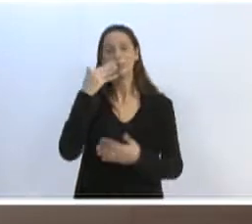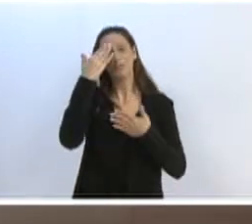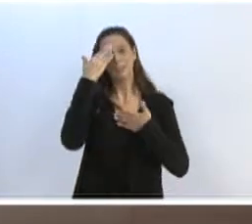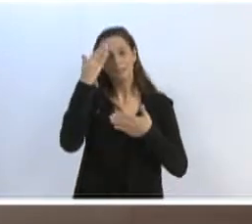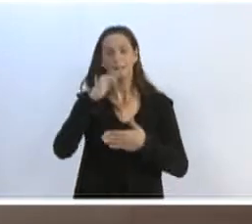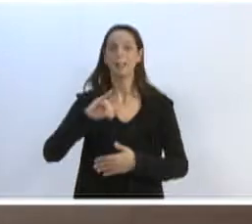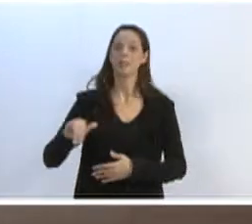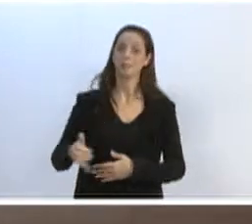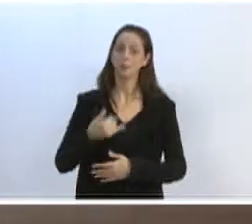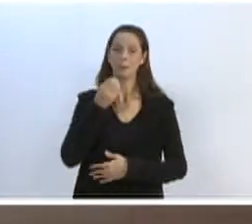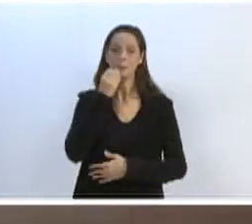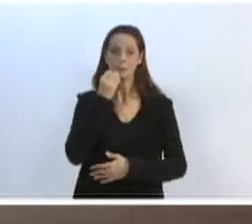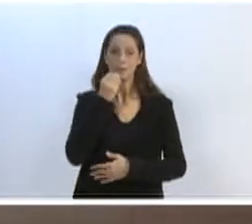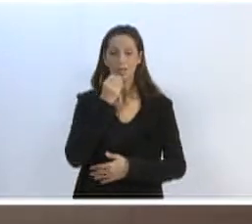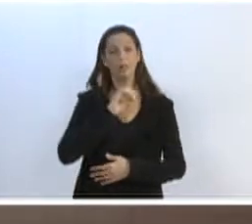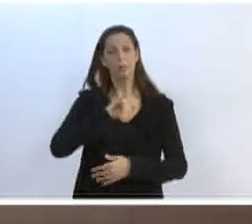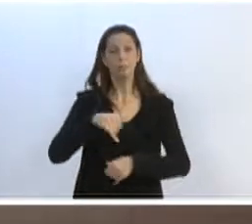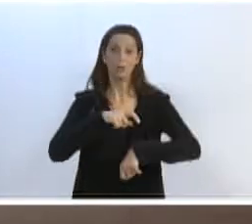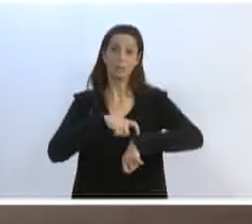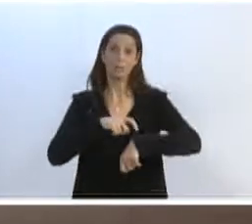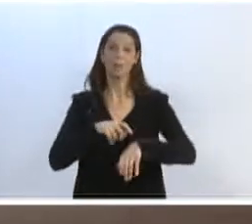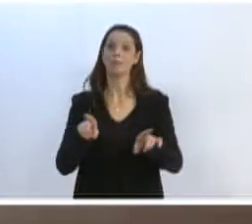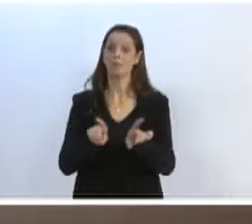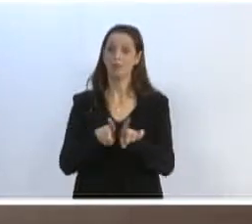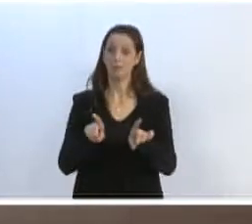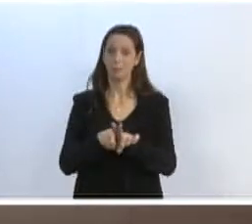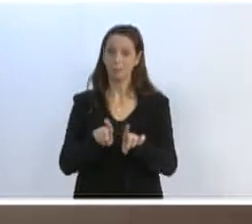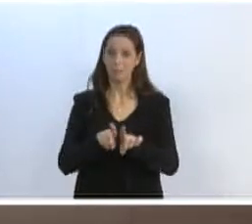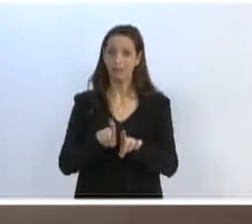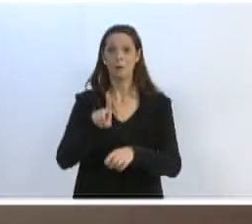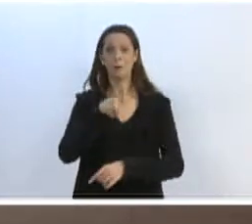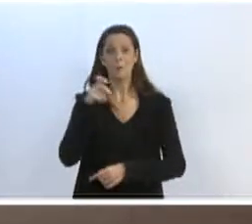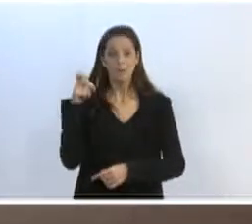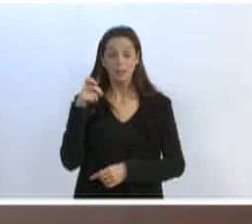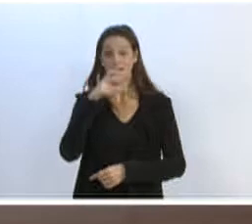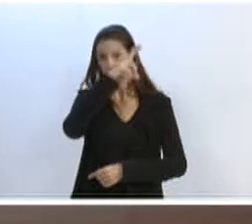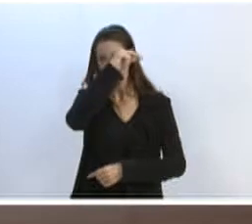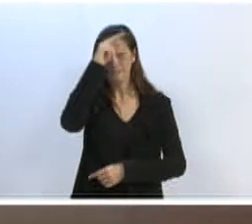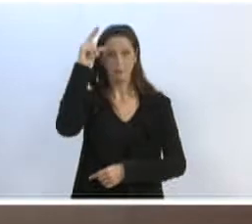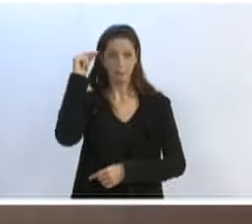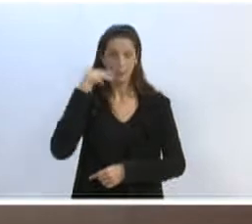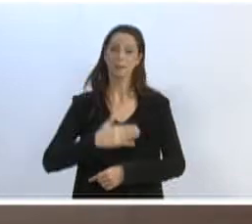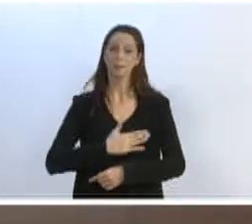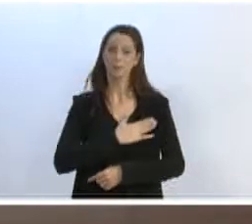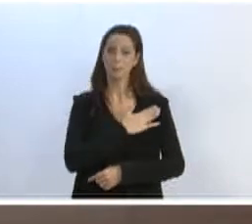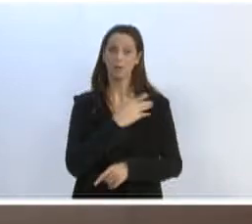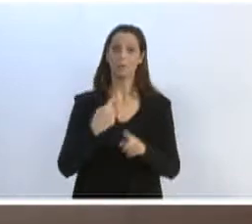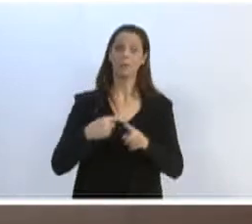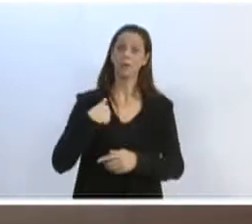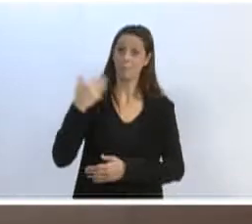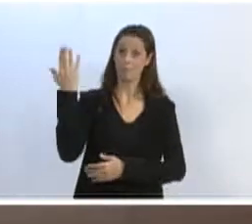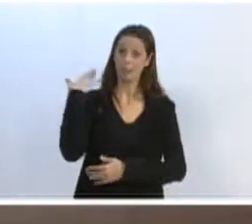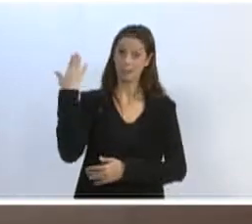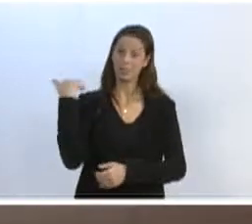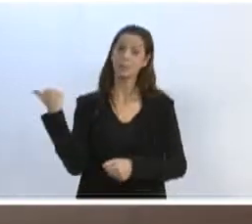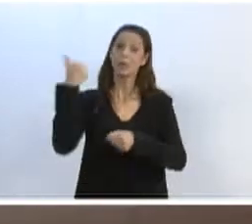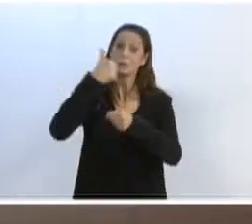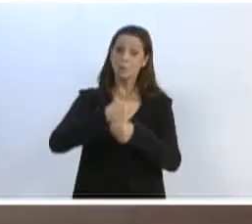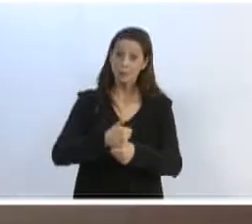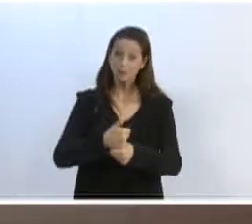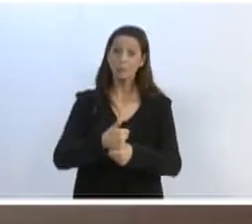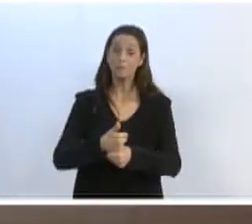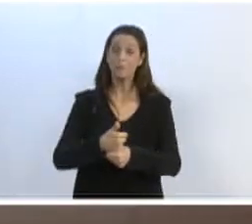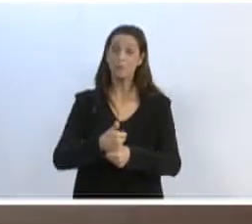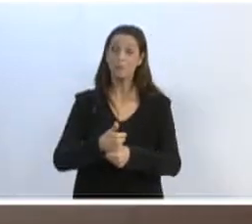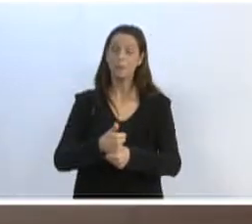quero aproveitar esse momento para agradecer o ex-prefeito napoleão bernardes porque quando eu assumi a prefeitura como prefeito em exercício